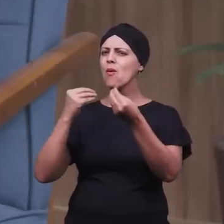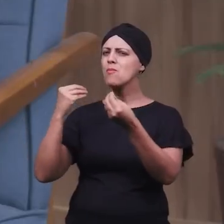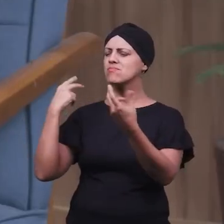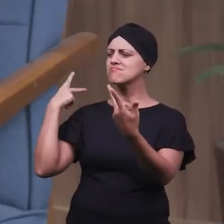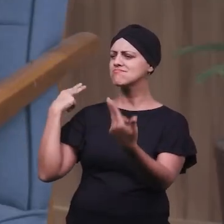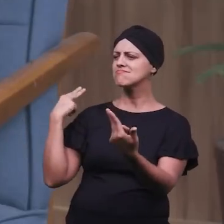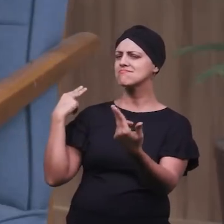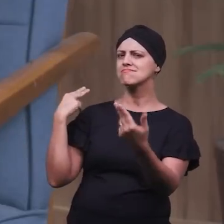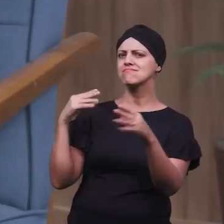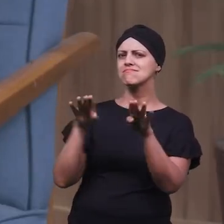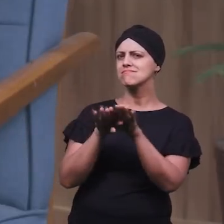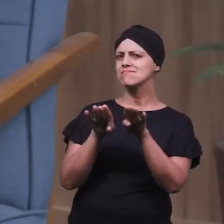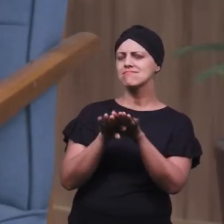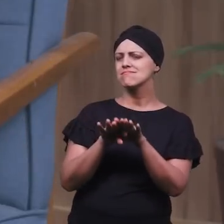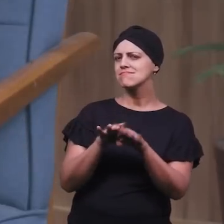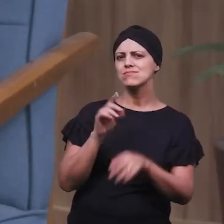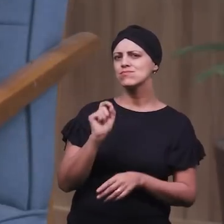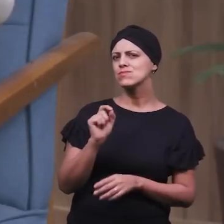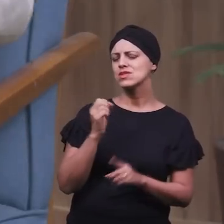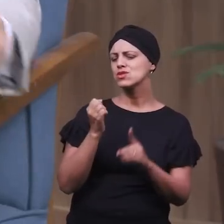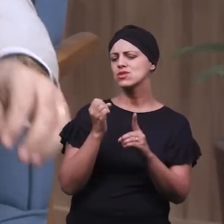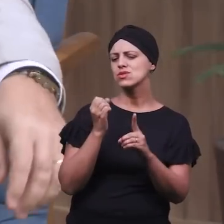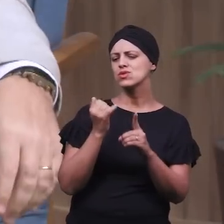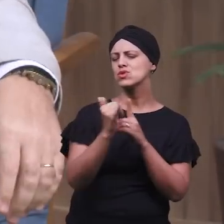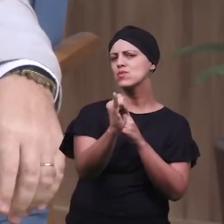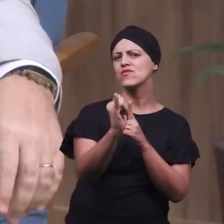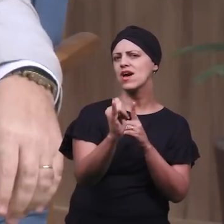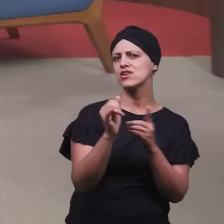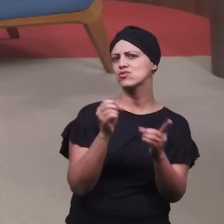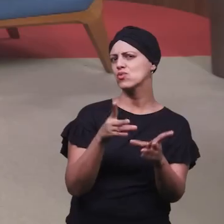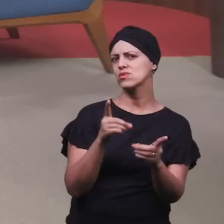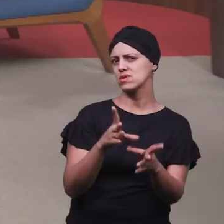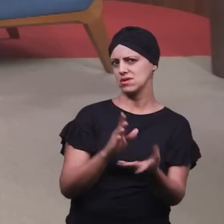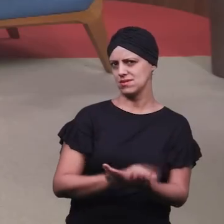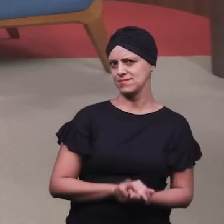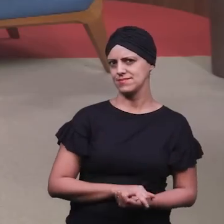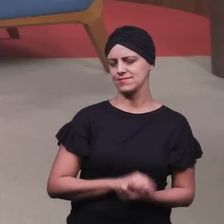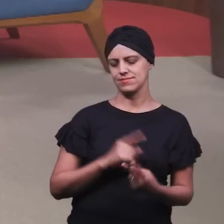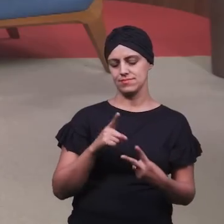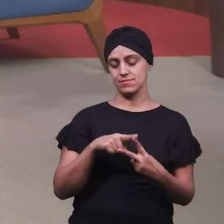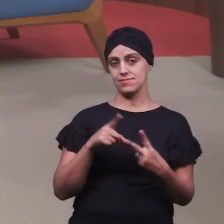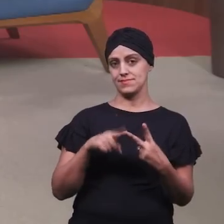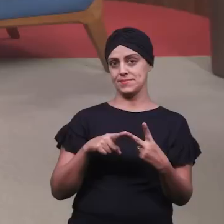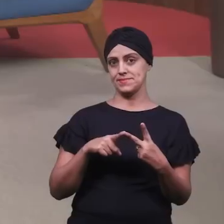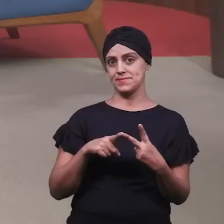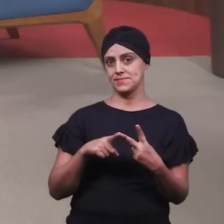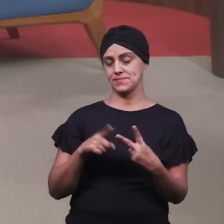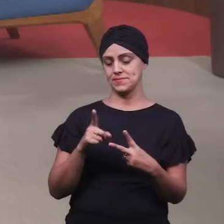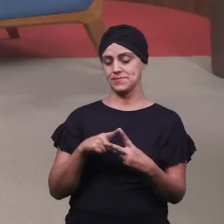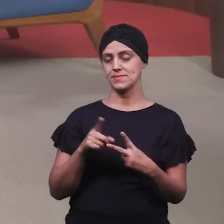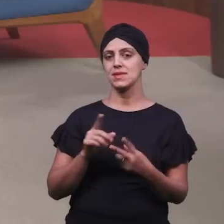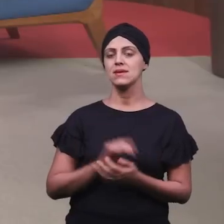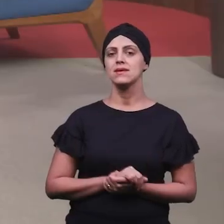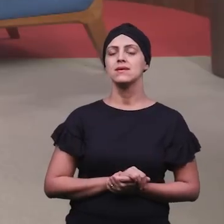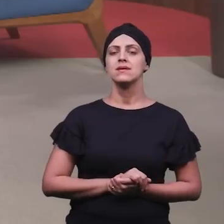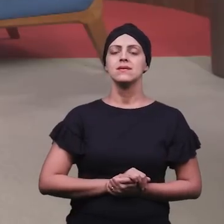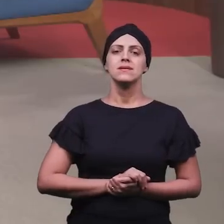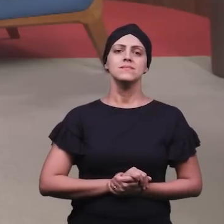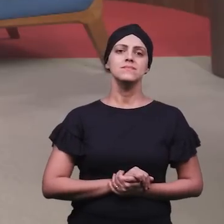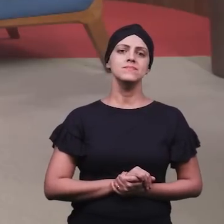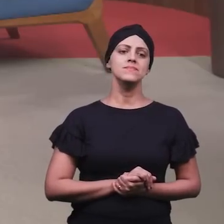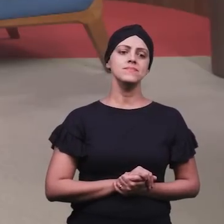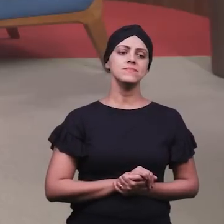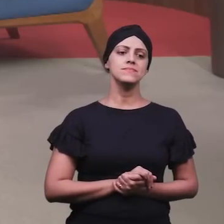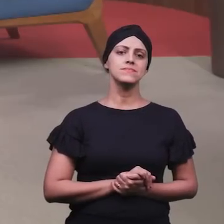Celestial, o que a gente pode trazer desses dois elementos, esses dois detalhes em termos de doutrina? Esses dois elementos, né, pastor Ricardo